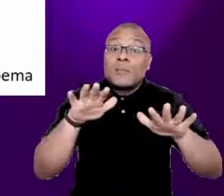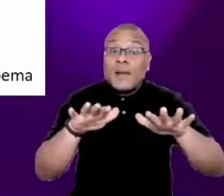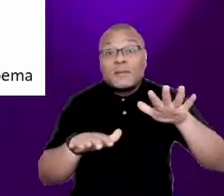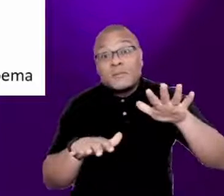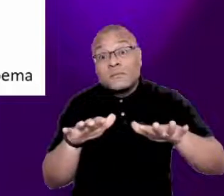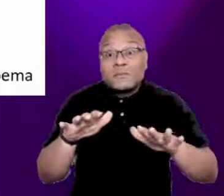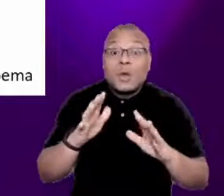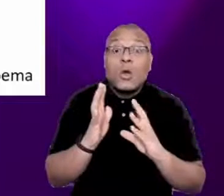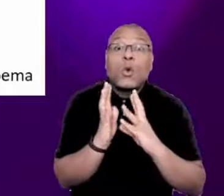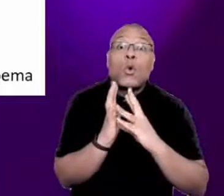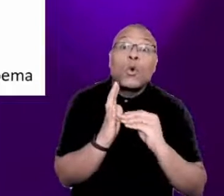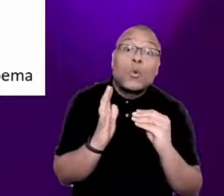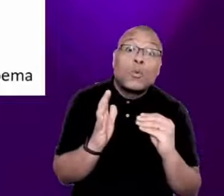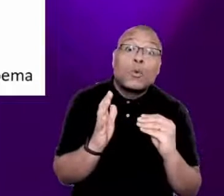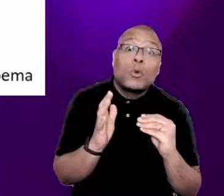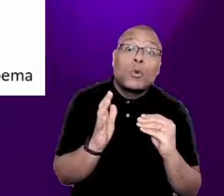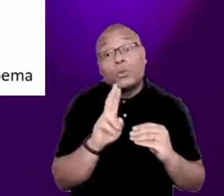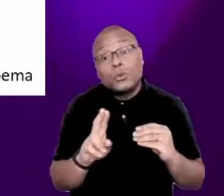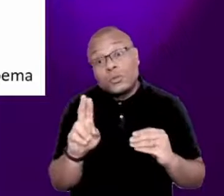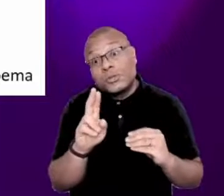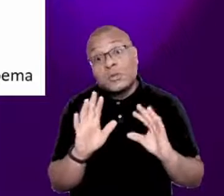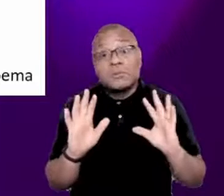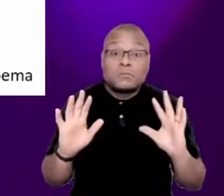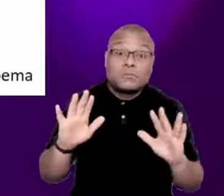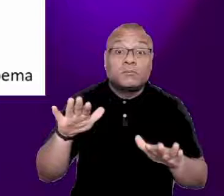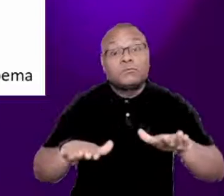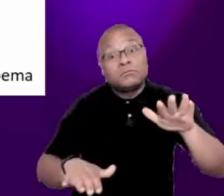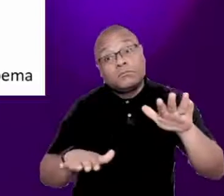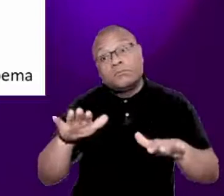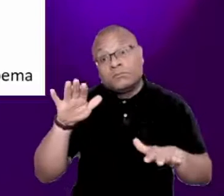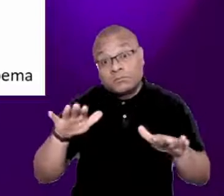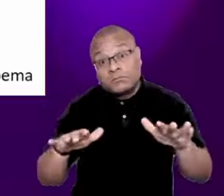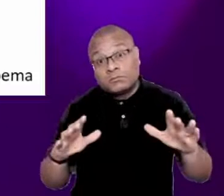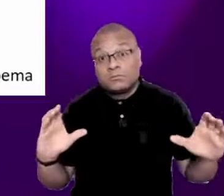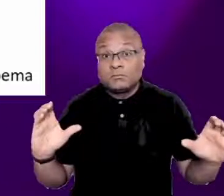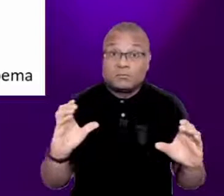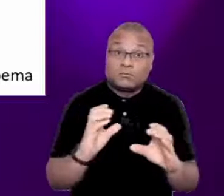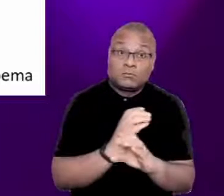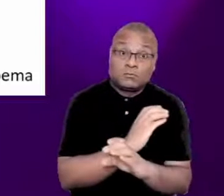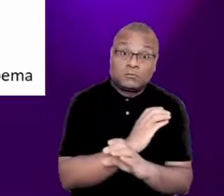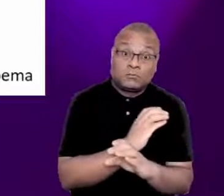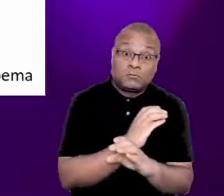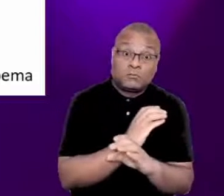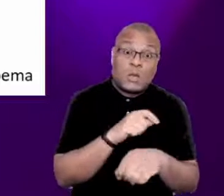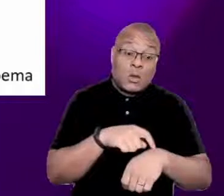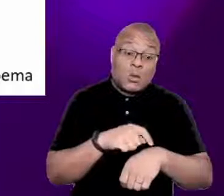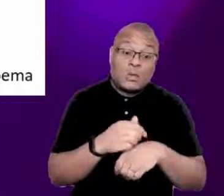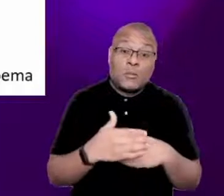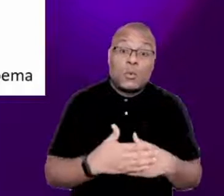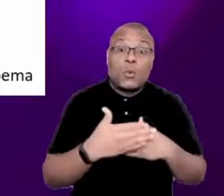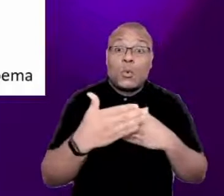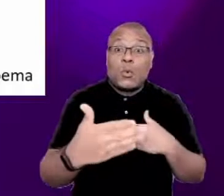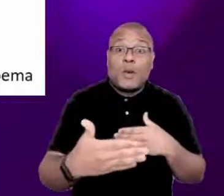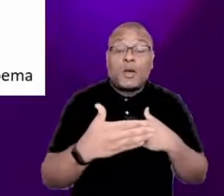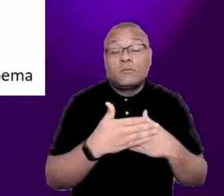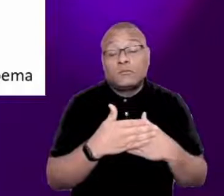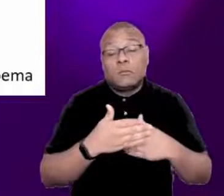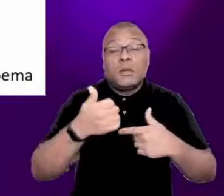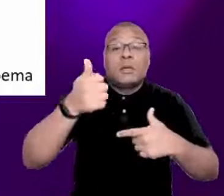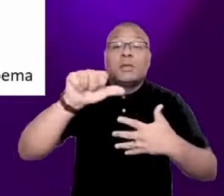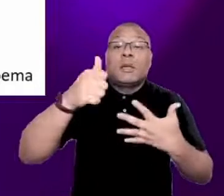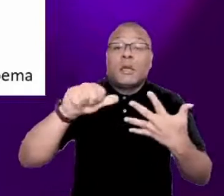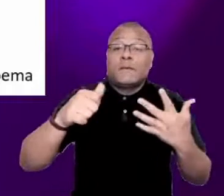é o modelo que nós estamos usando, se a gente está usando desfechos de mais longo prazo ou não, e depende da condição clínica que a gente